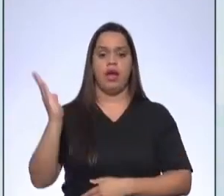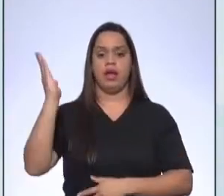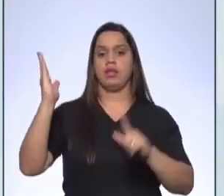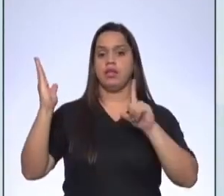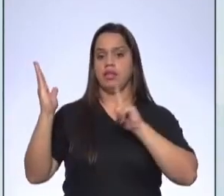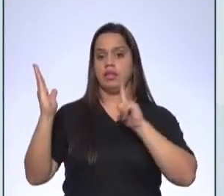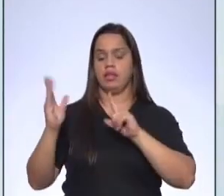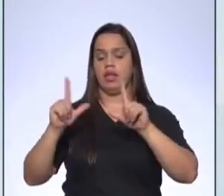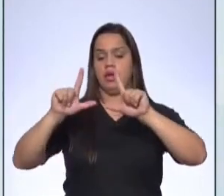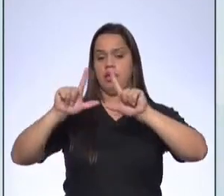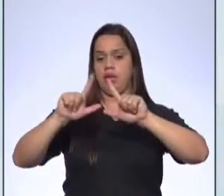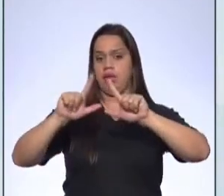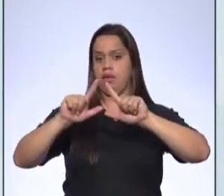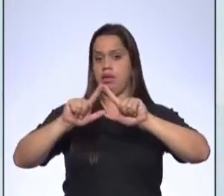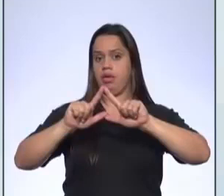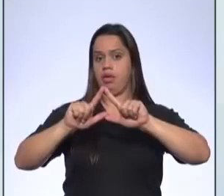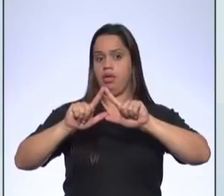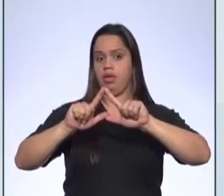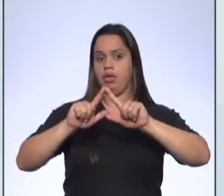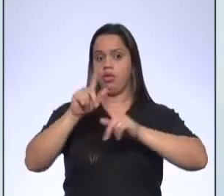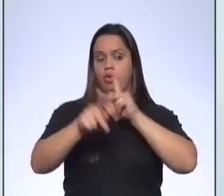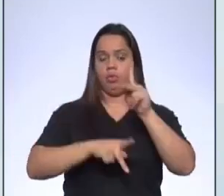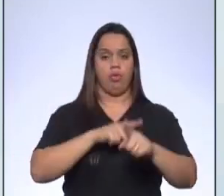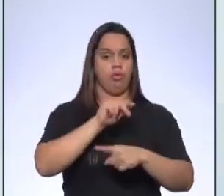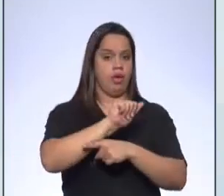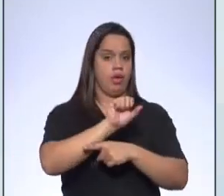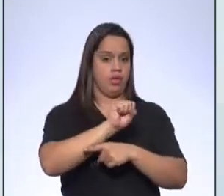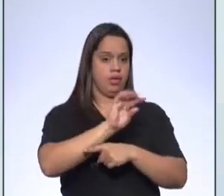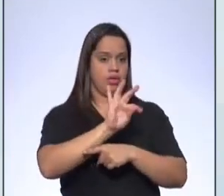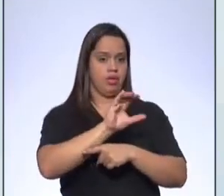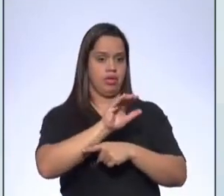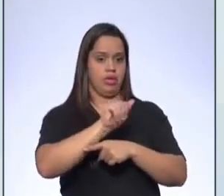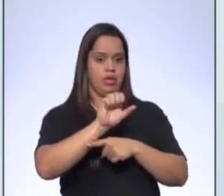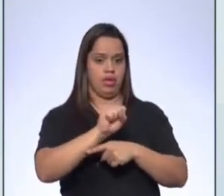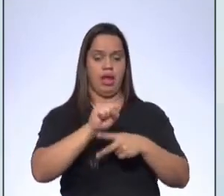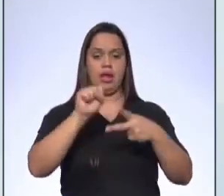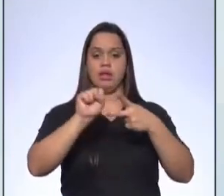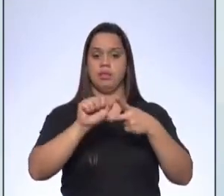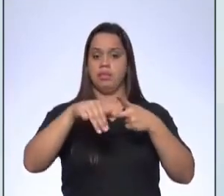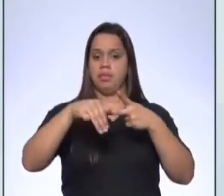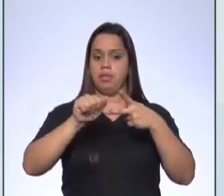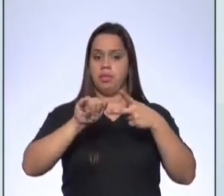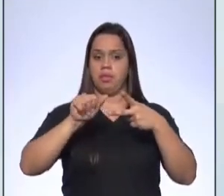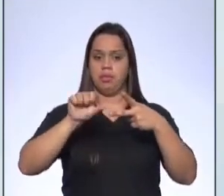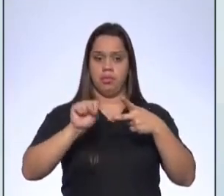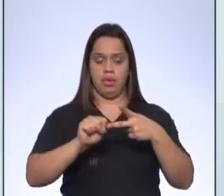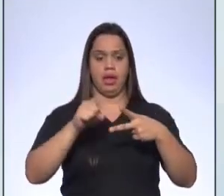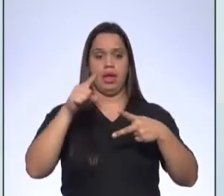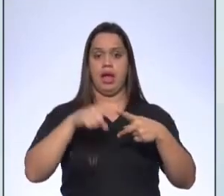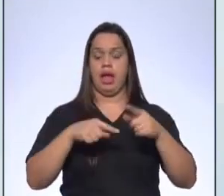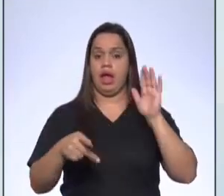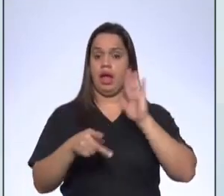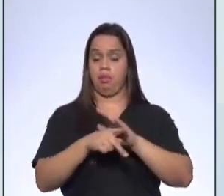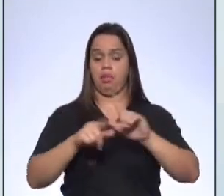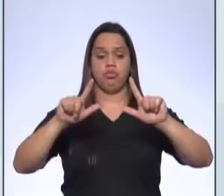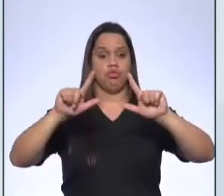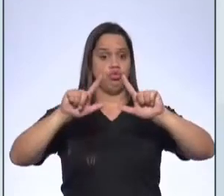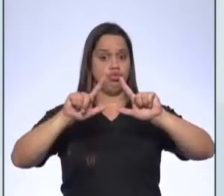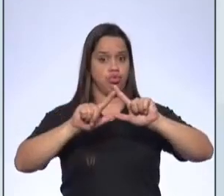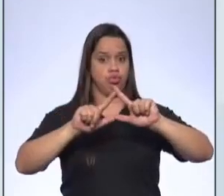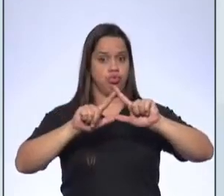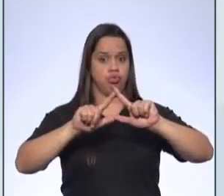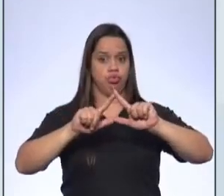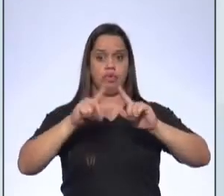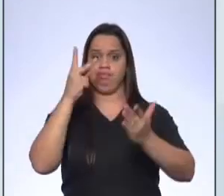dos astecas e maias, ok? É uma estrutura fixa. Nós temos